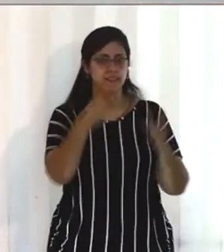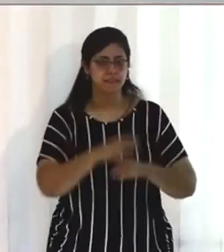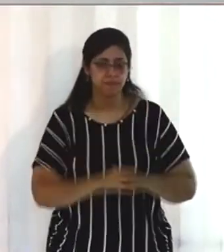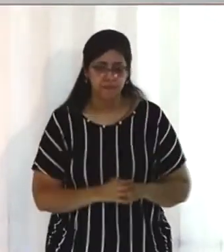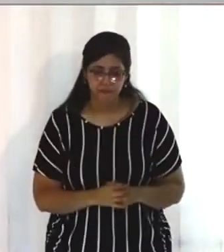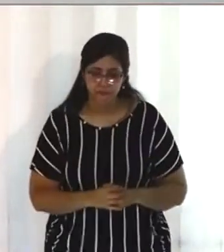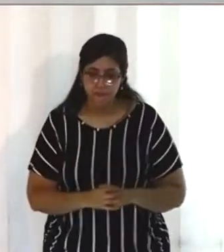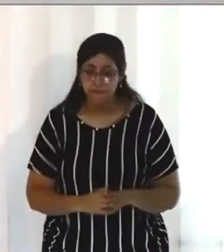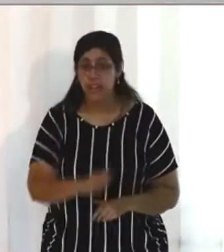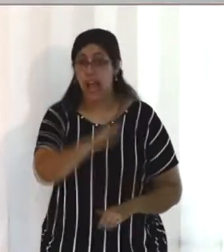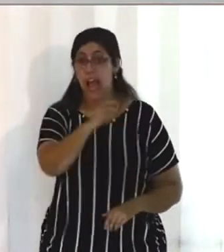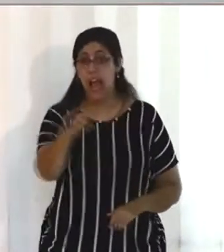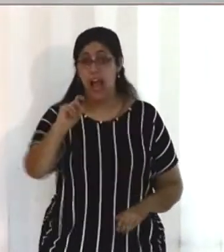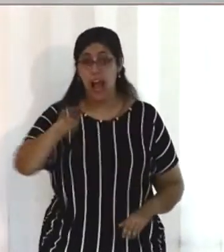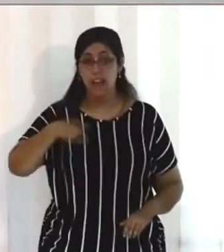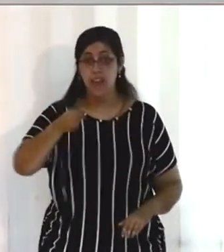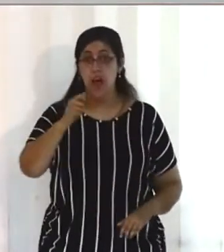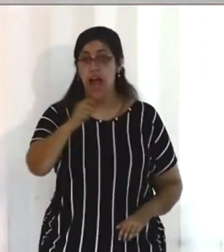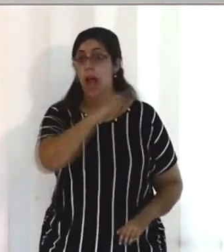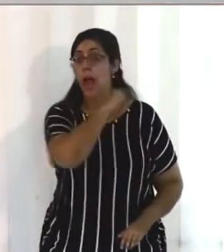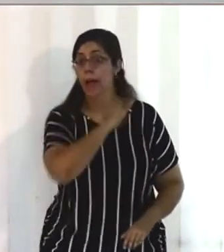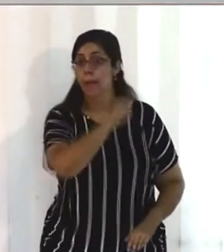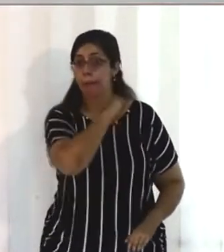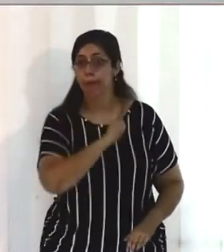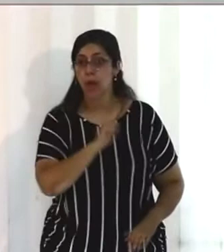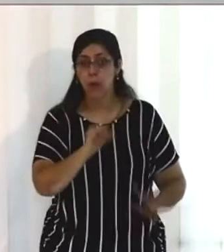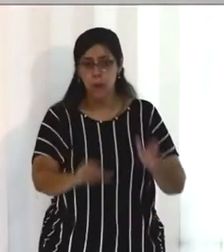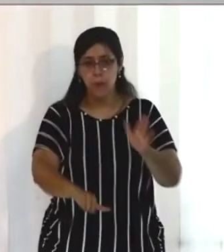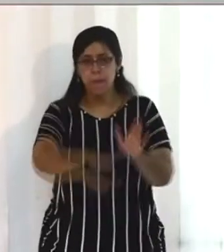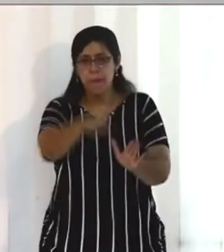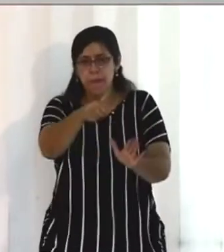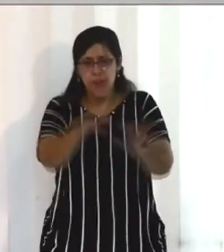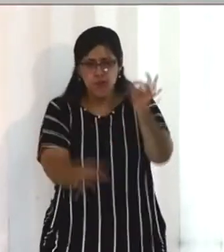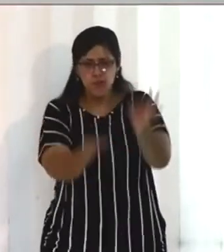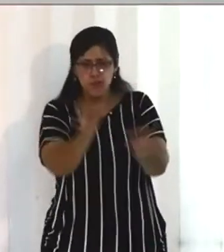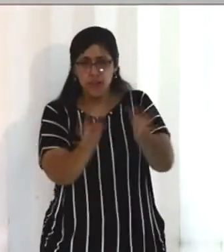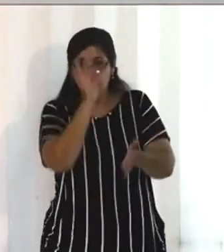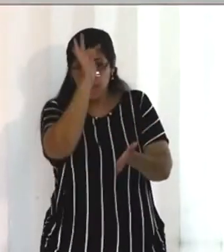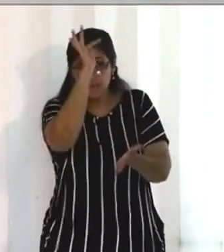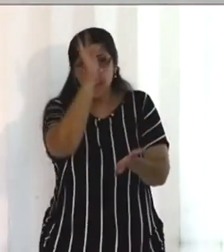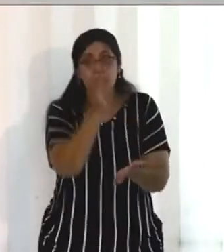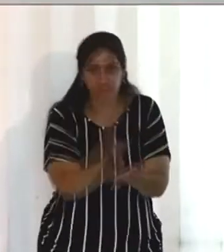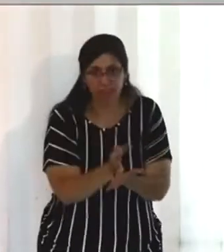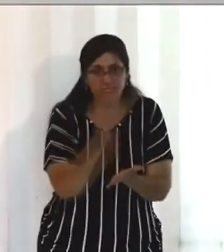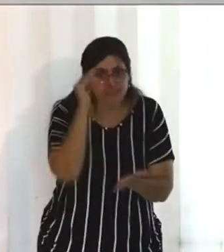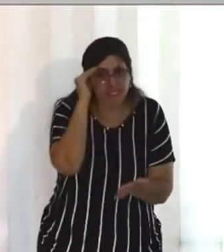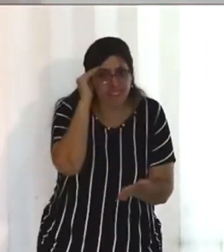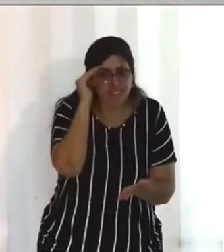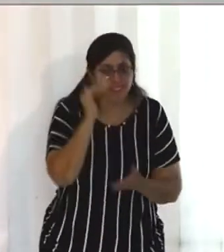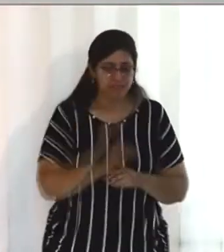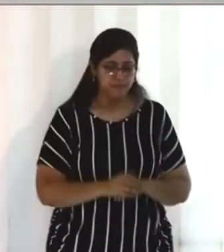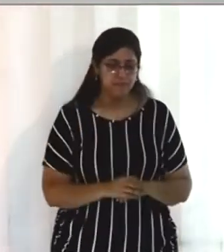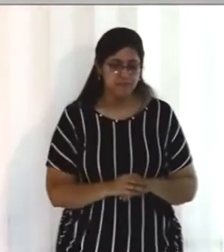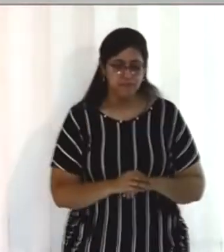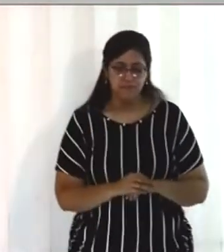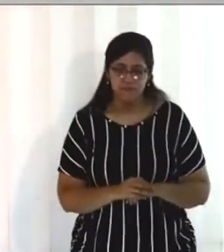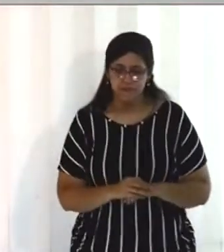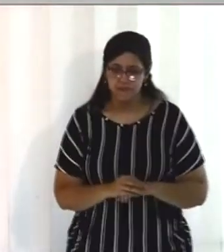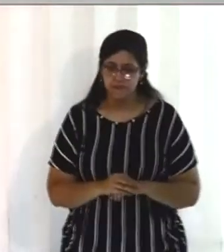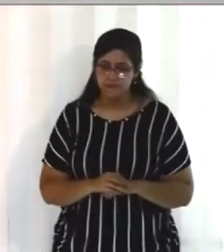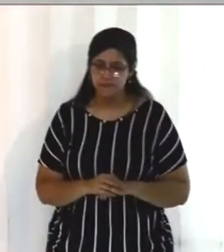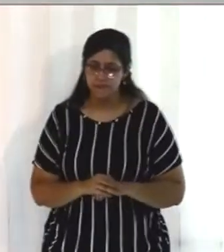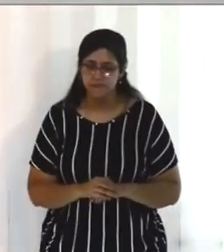ser o primeiro justificado por fé, que nós tenhamos notícia aqui. E qual foi a fé